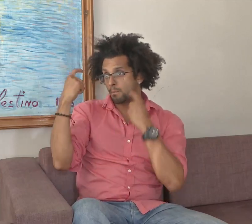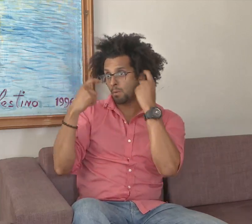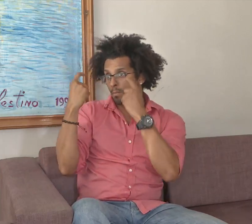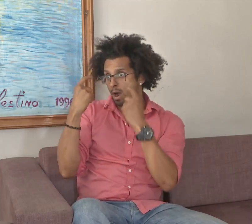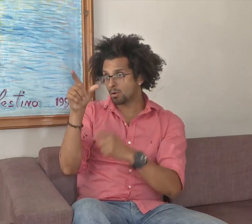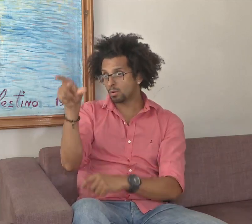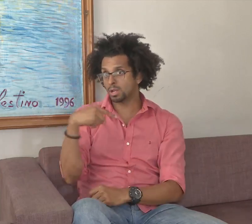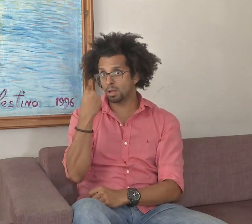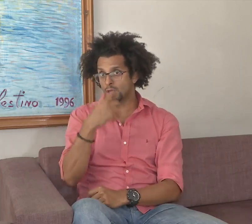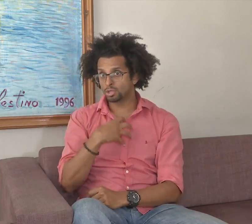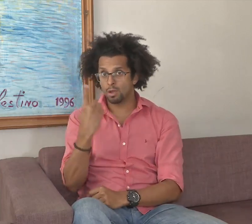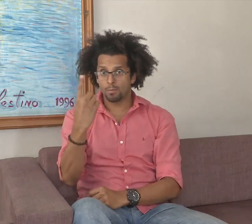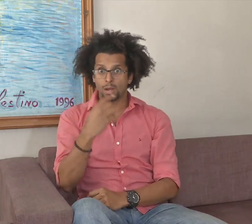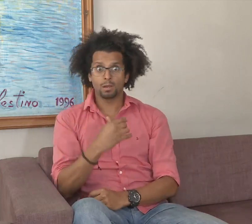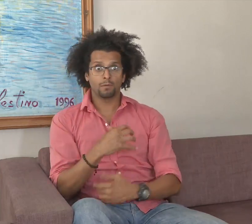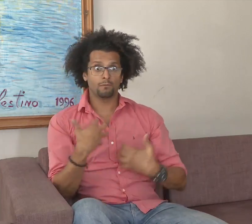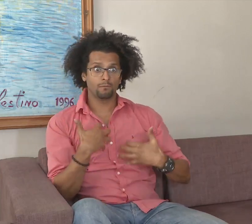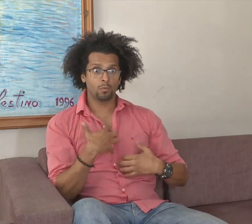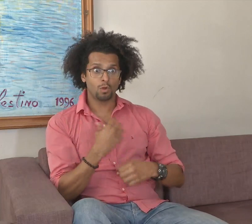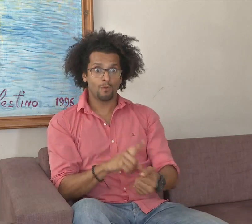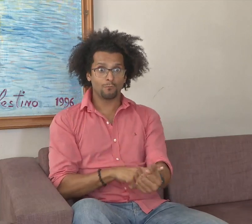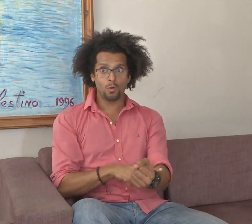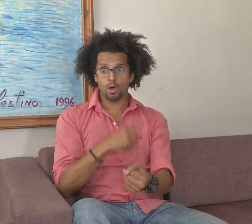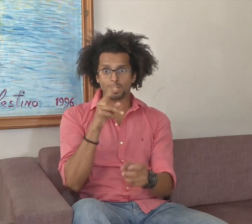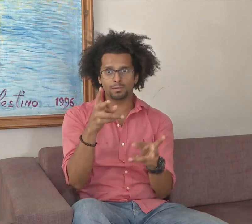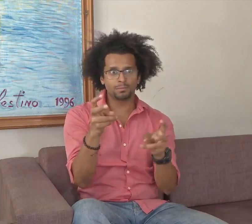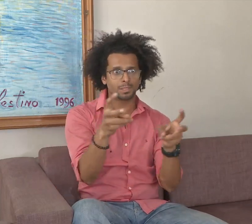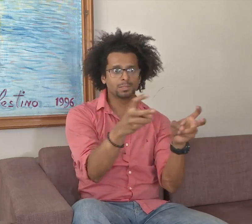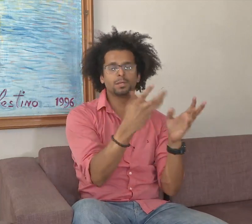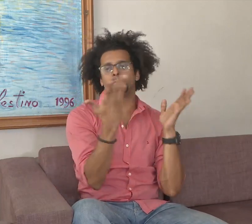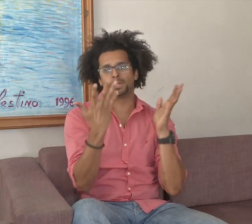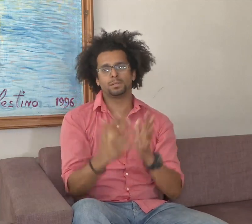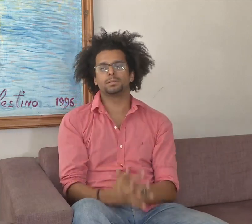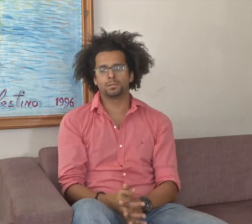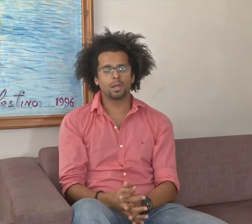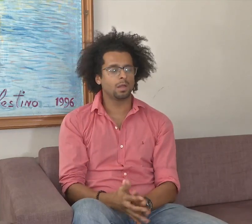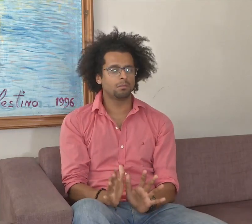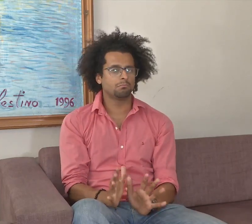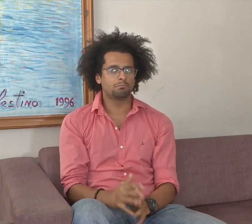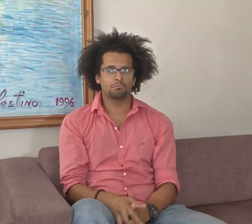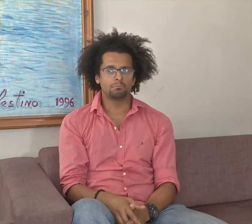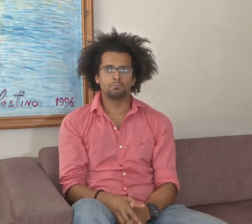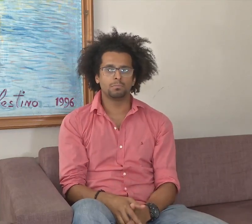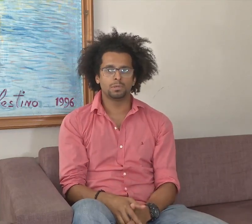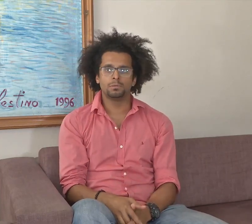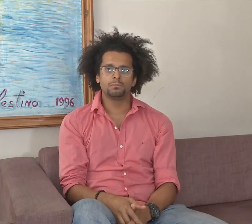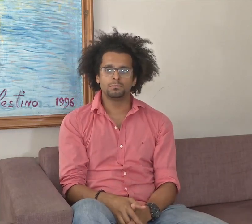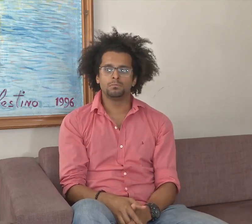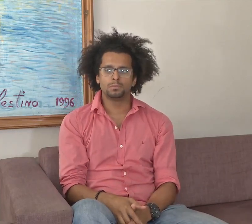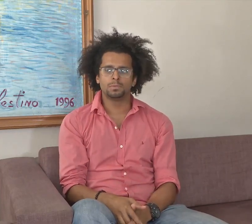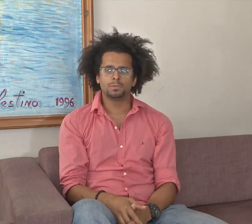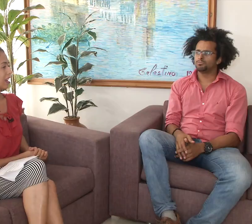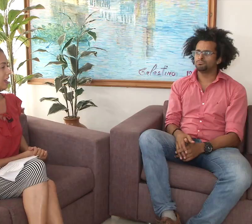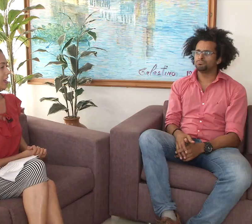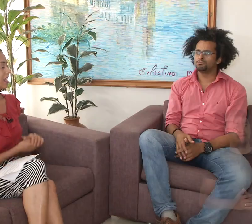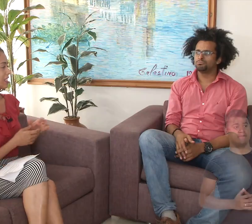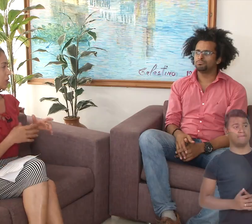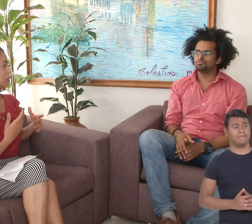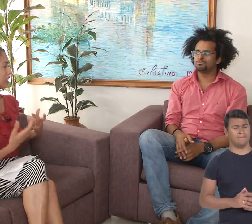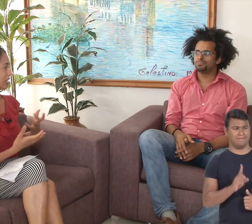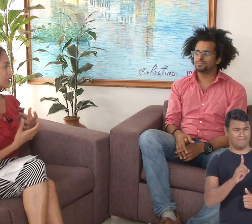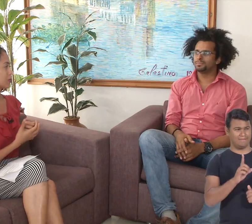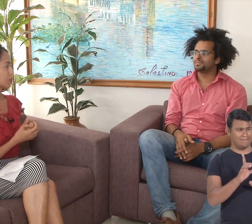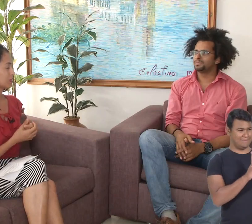me preocupo com isso. Então, ela pode se sentir angustiada, nervosa, mas basicamente isso.